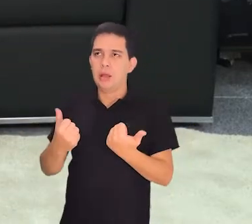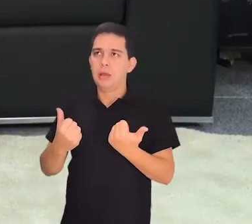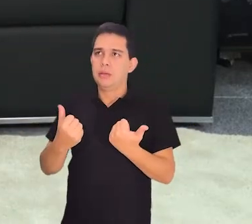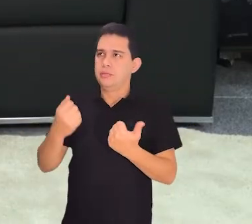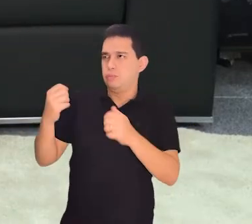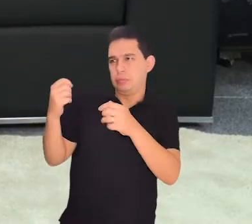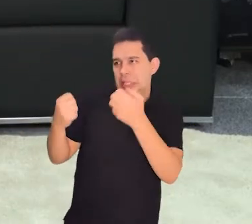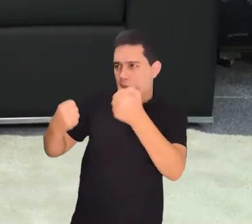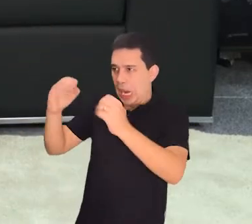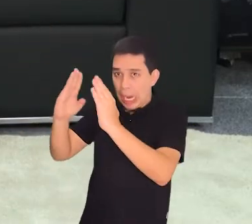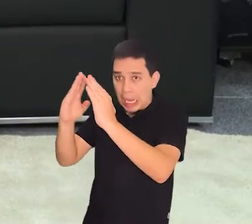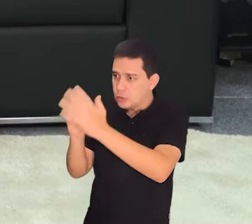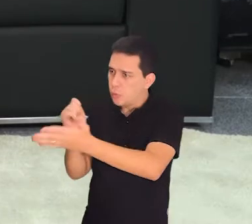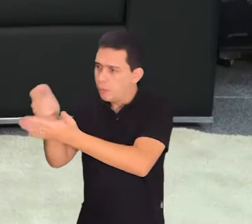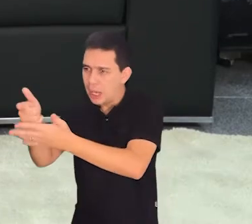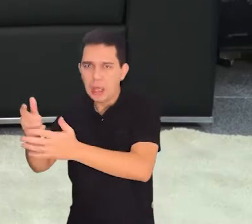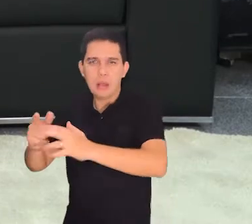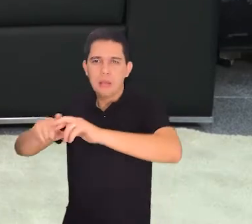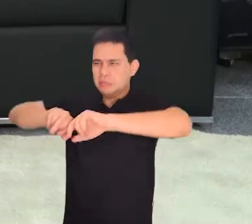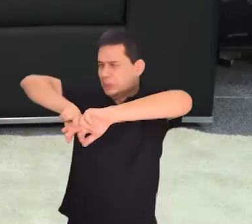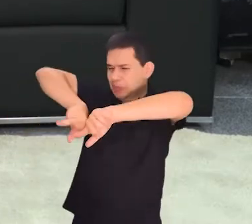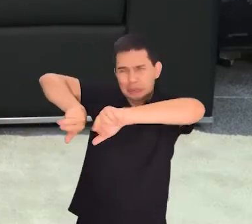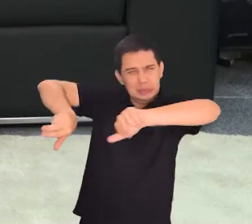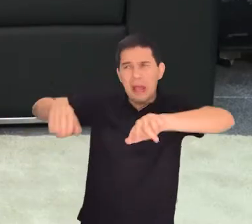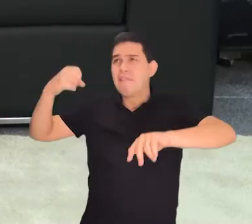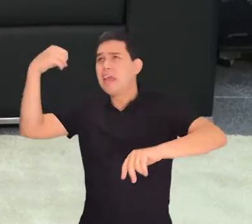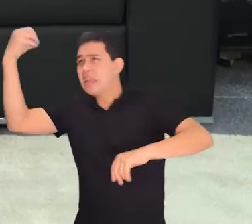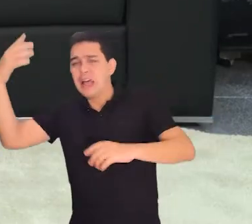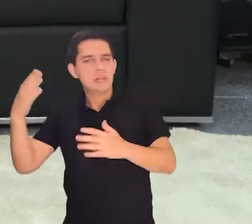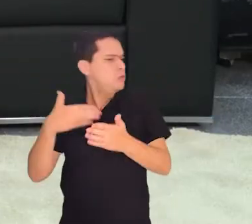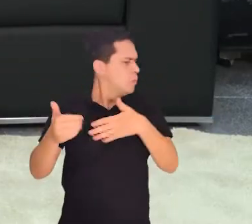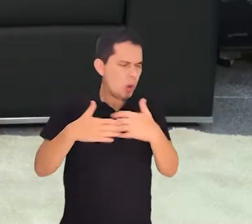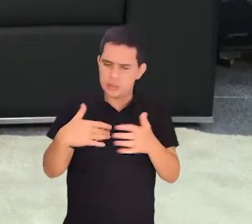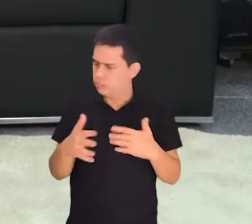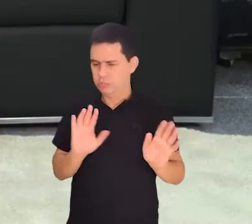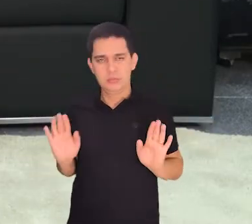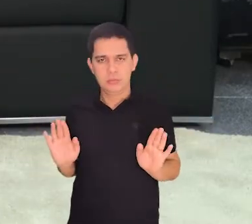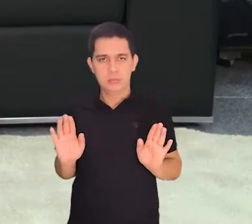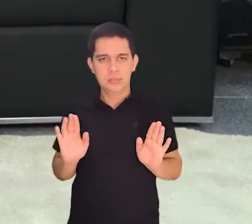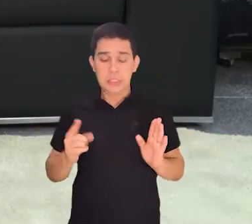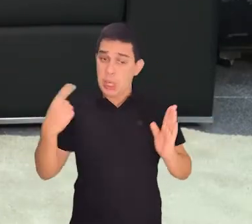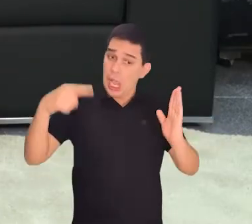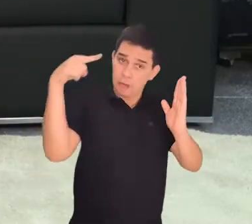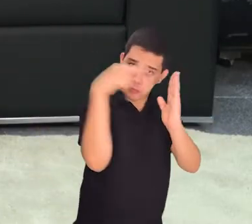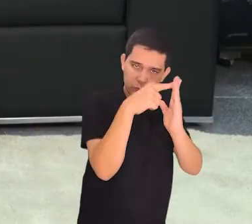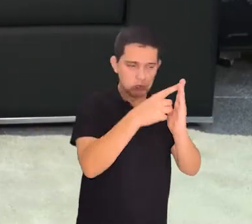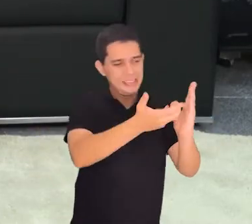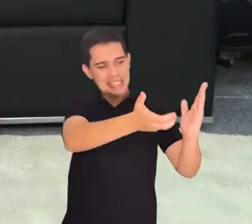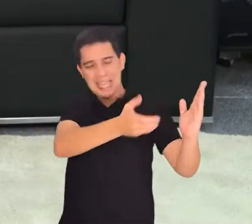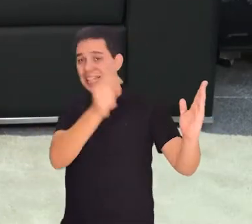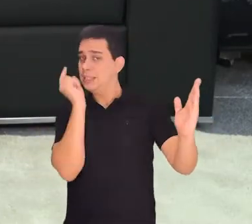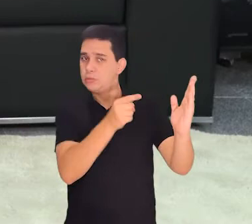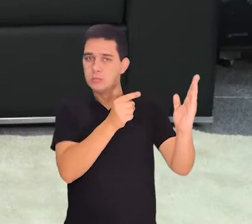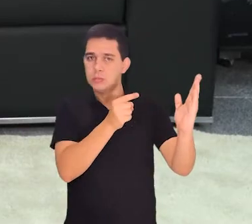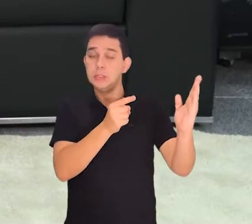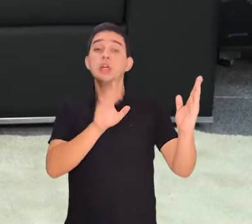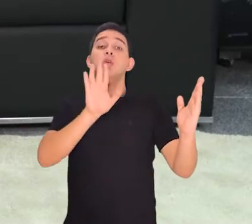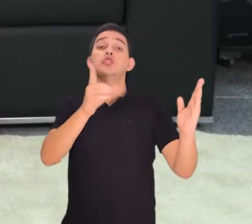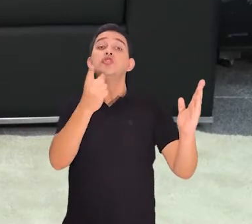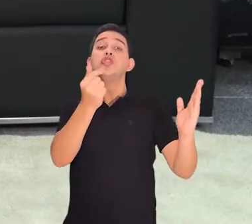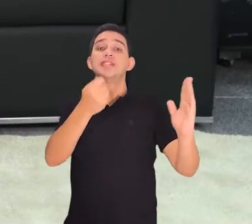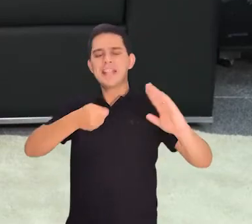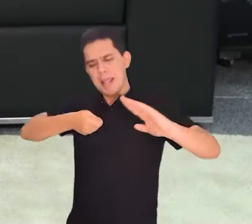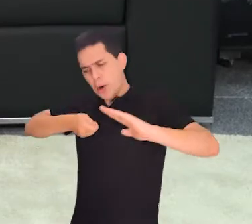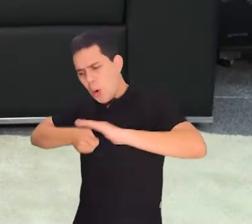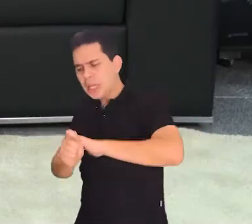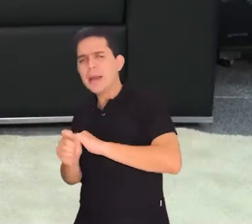importa quais são os objetivos. Definir os objetivos, aí você vai encontrar a sua meta mensal de investimento. Quanto que você precisa investir por mês para